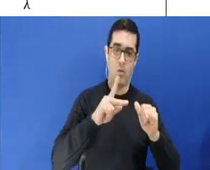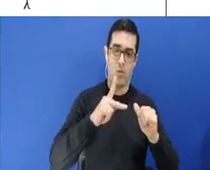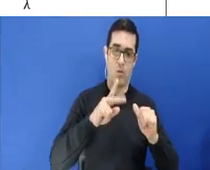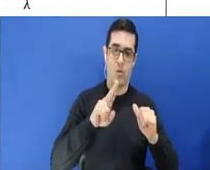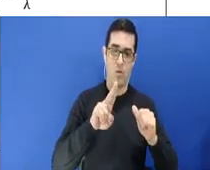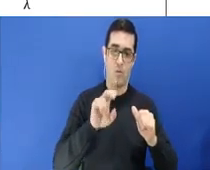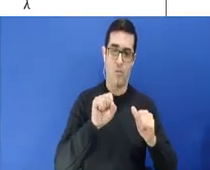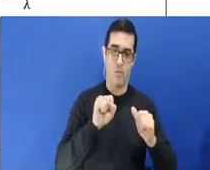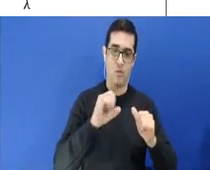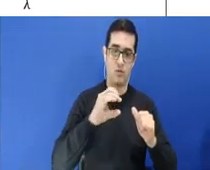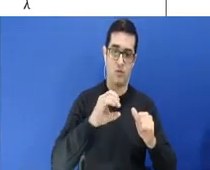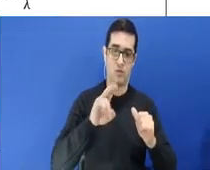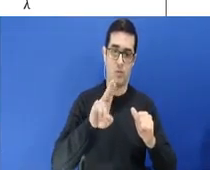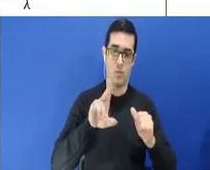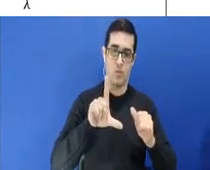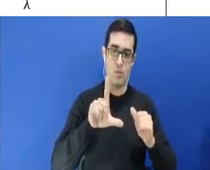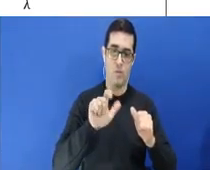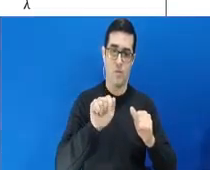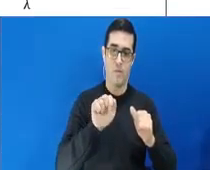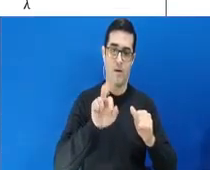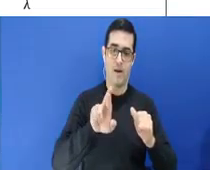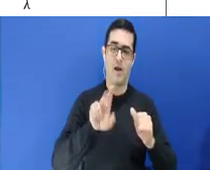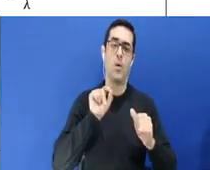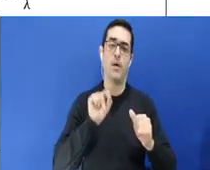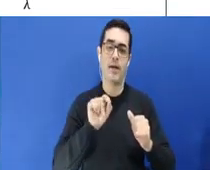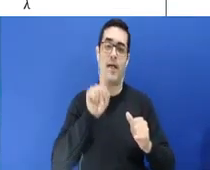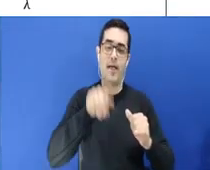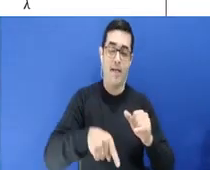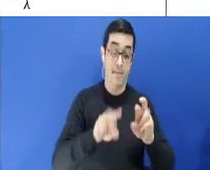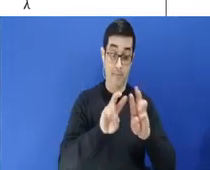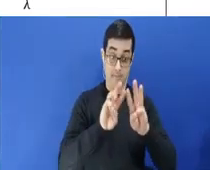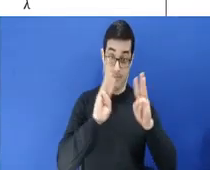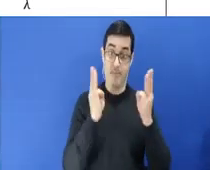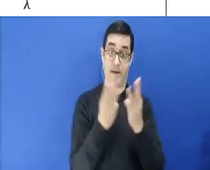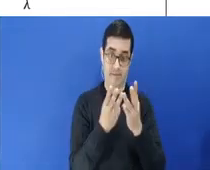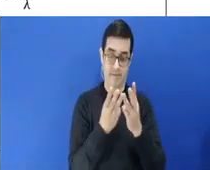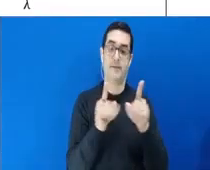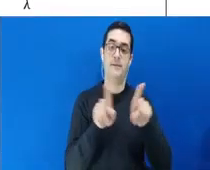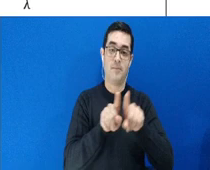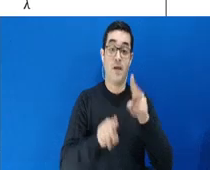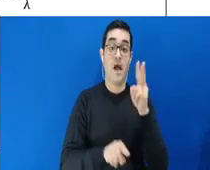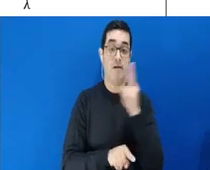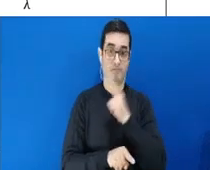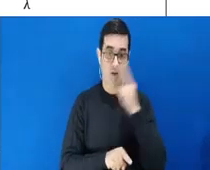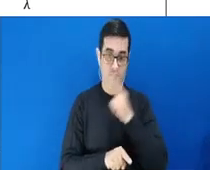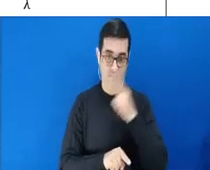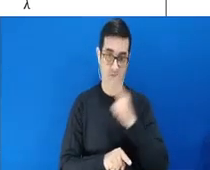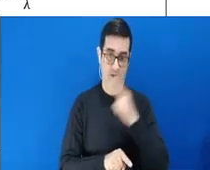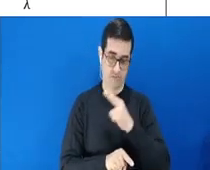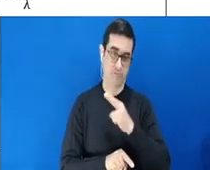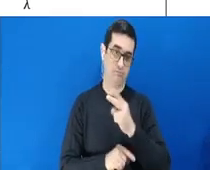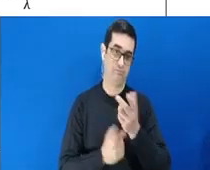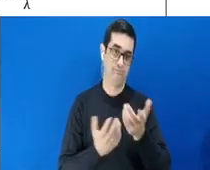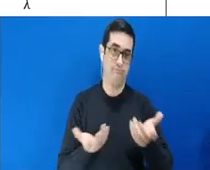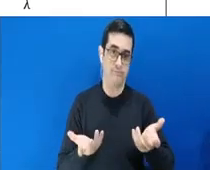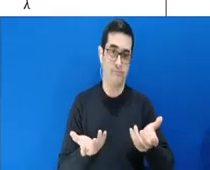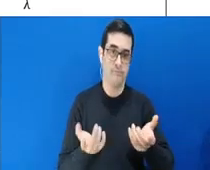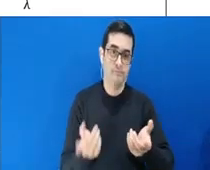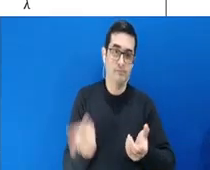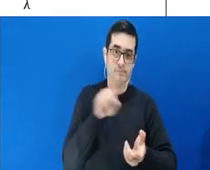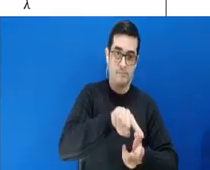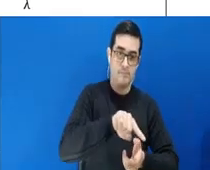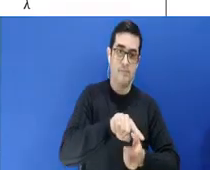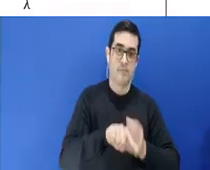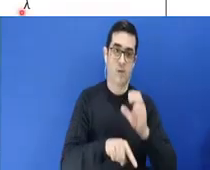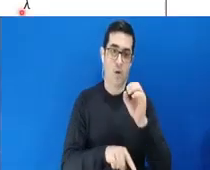dessa partícula. Bom, a energia, quando está relacionado ao caráter ondulatório,